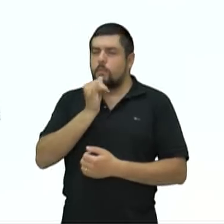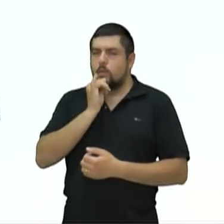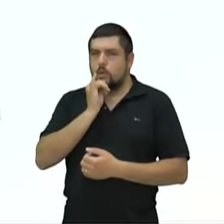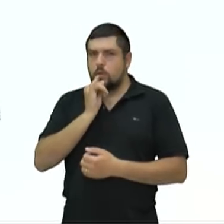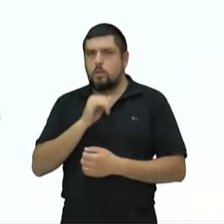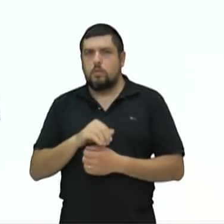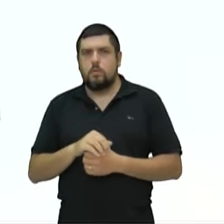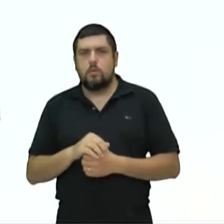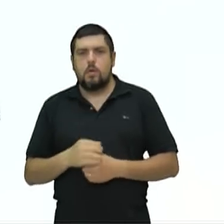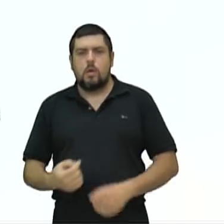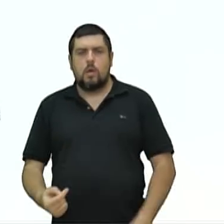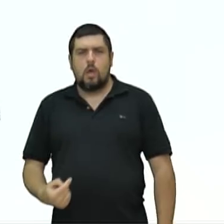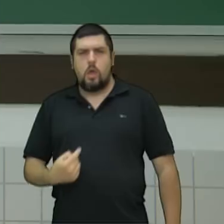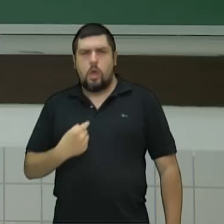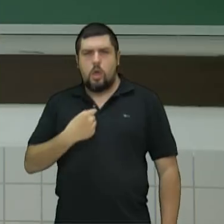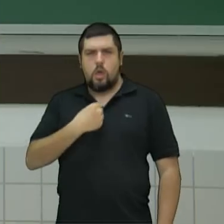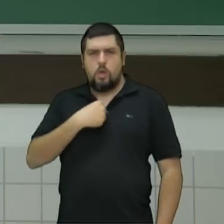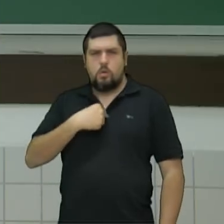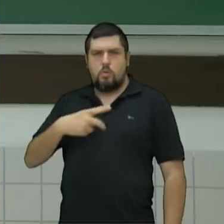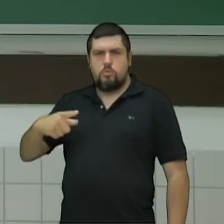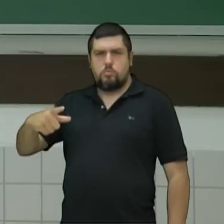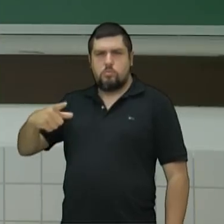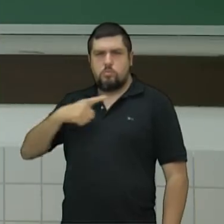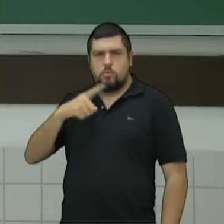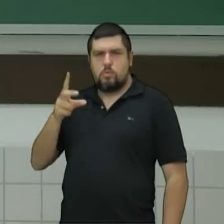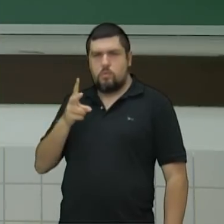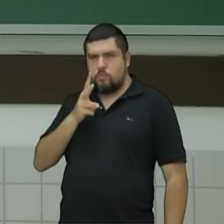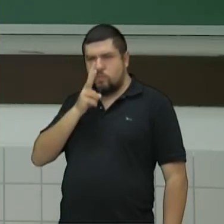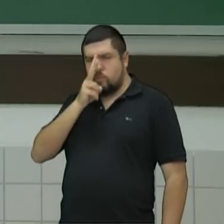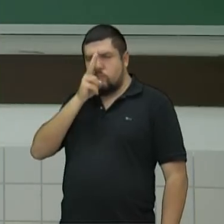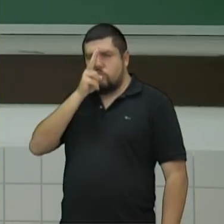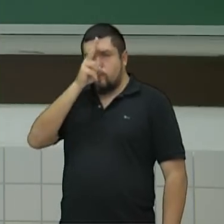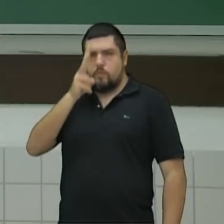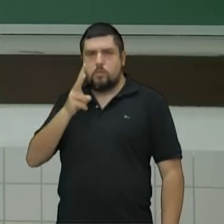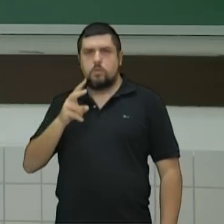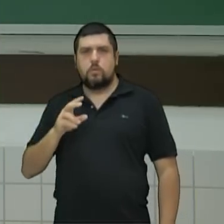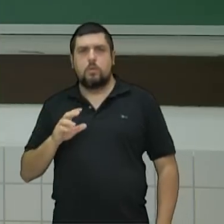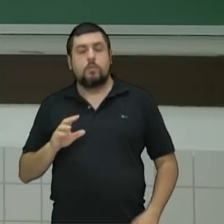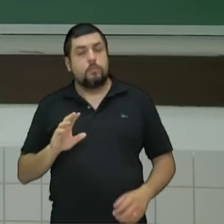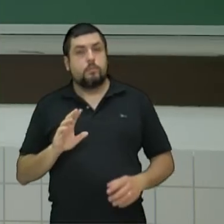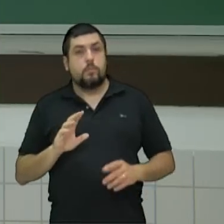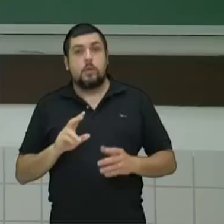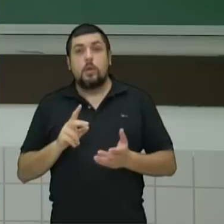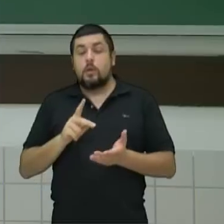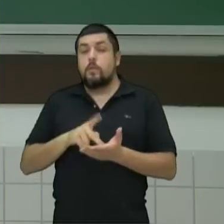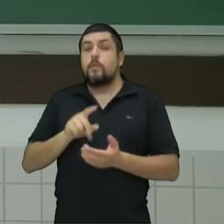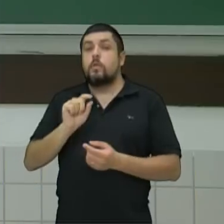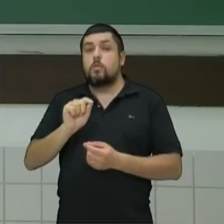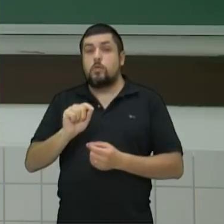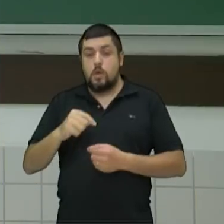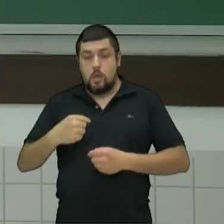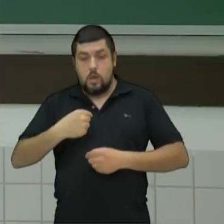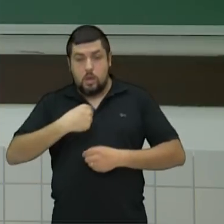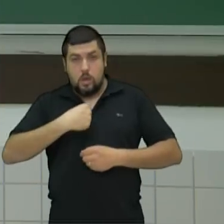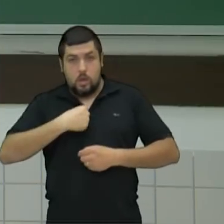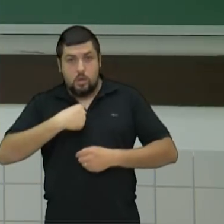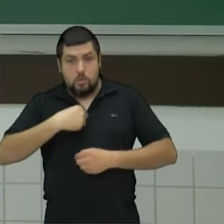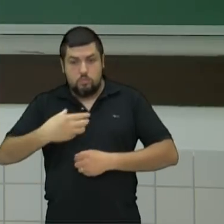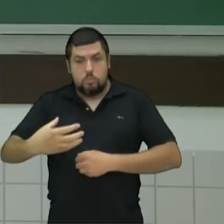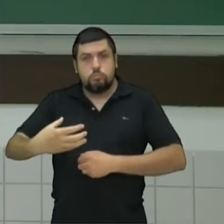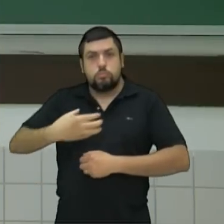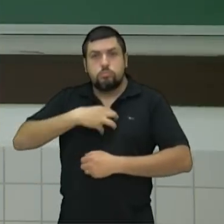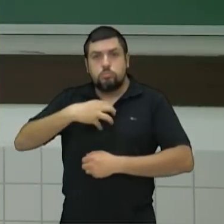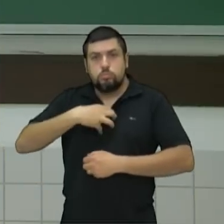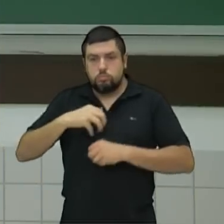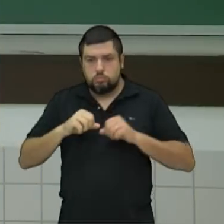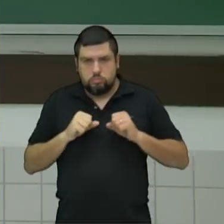tenho a força, na realidade, eu promovo uma ação e essa